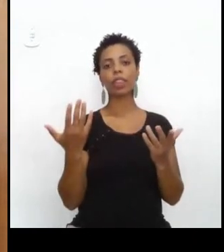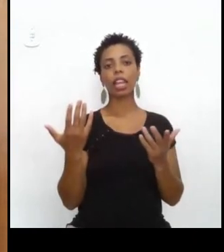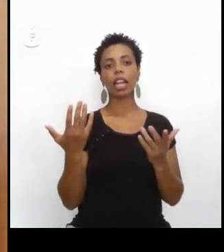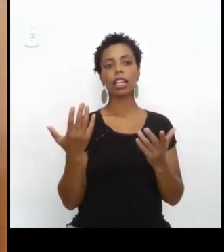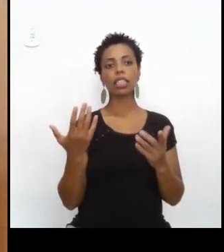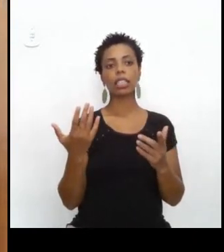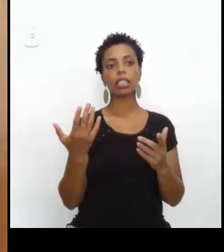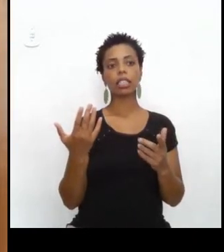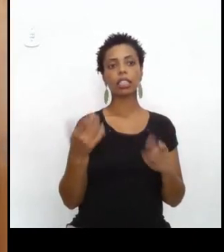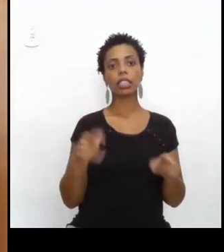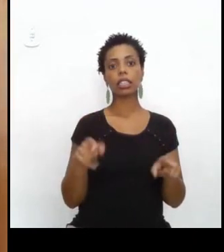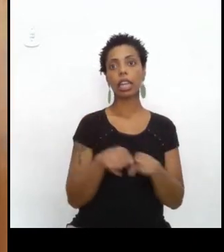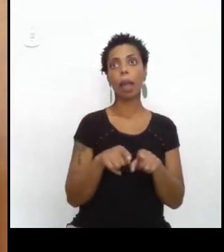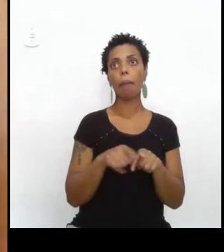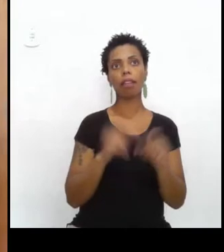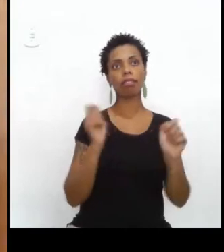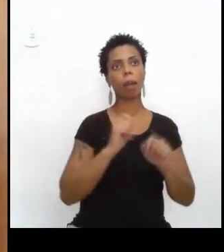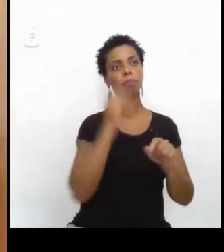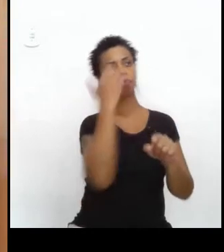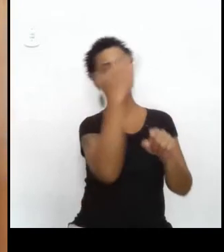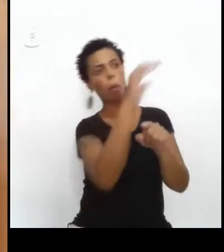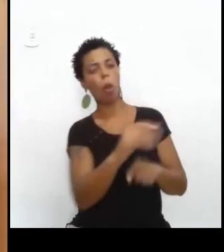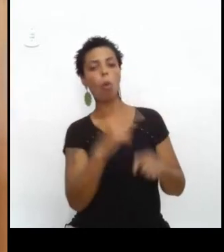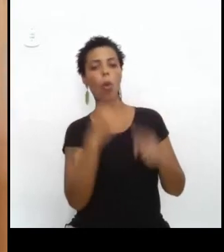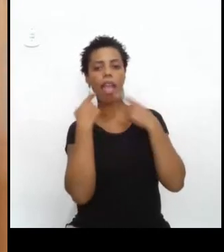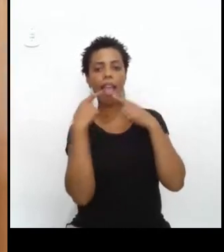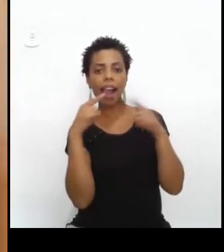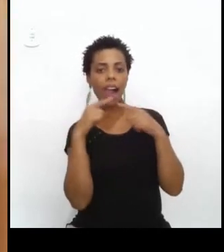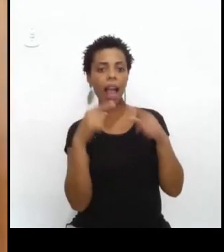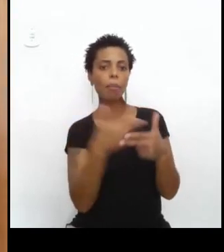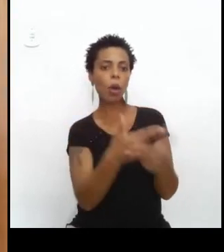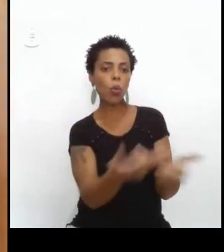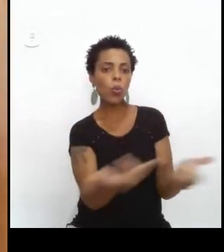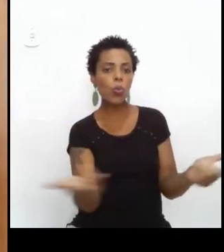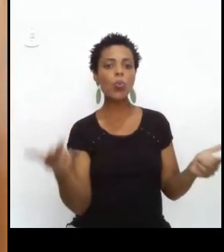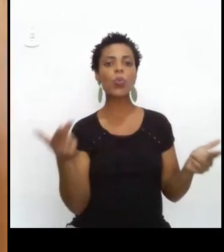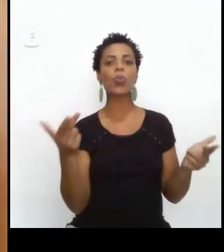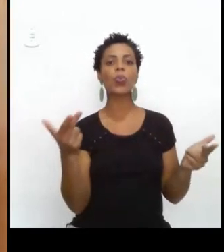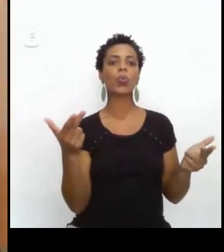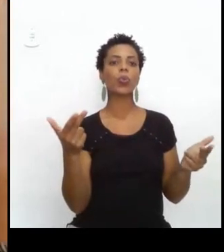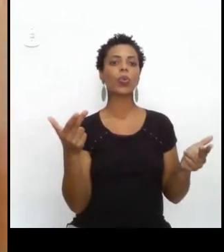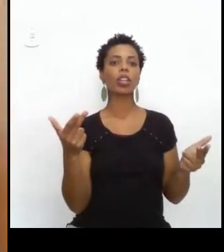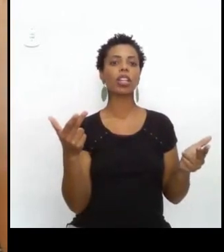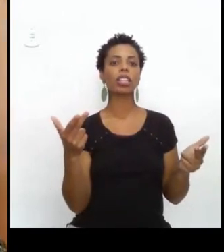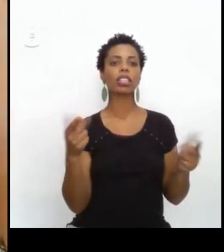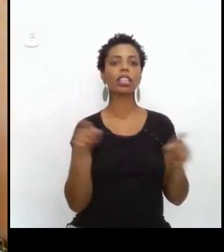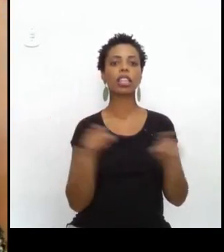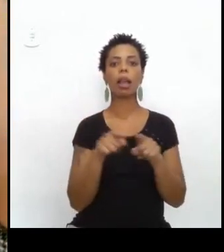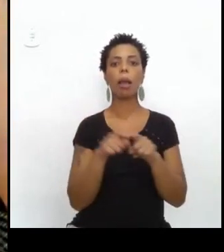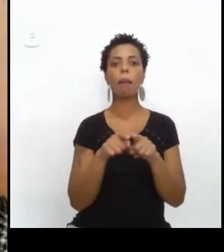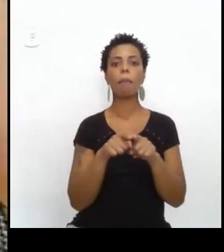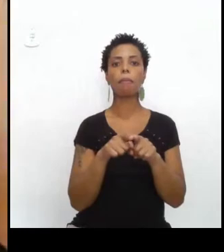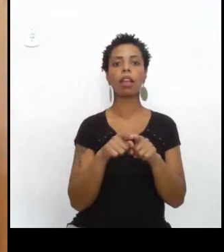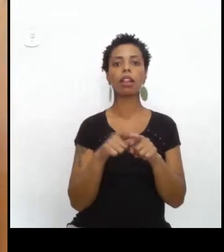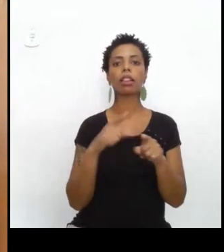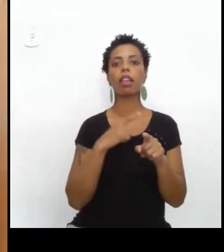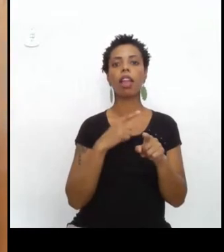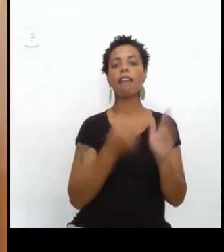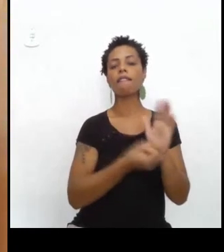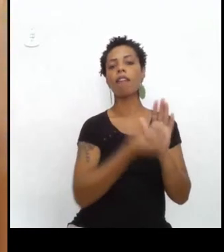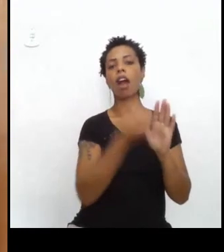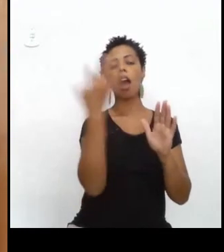apareceram da equipa como organizzazioni Cirilo S como não Eles não incluiu só Municipal